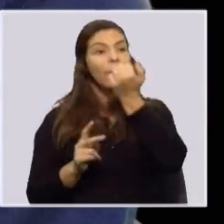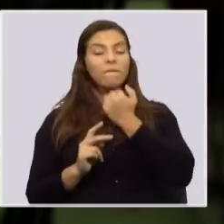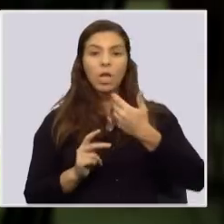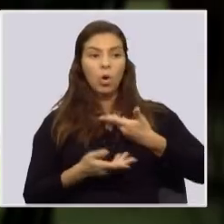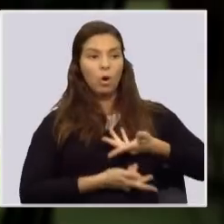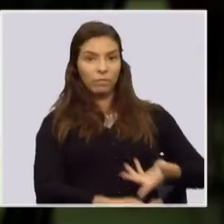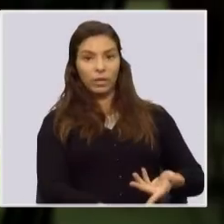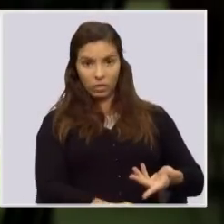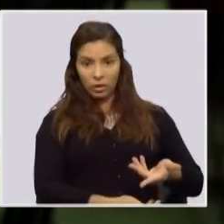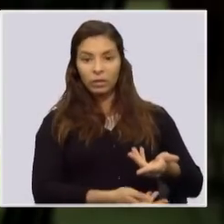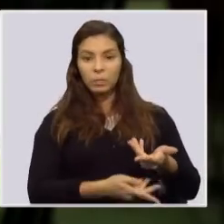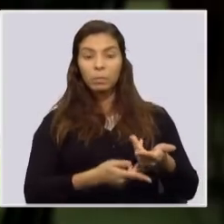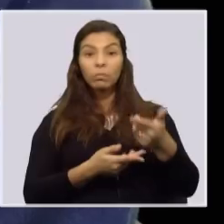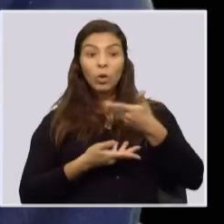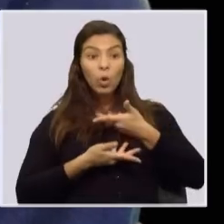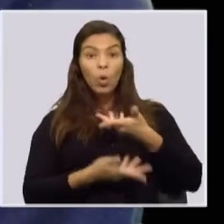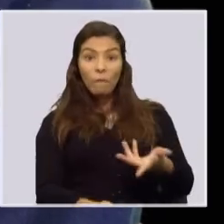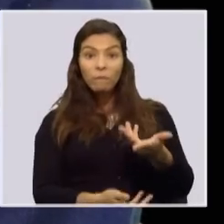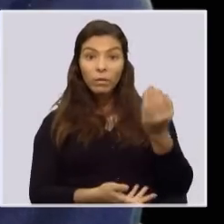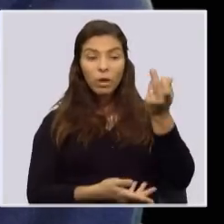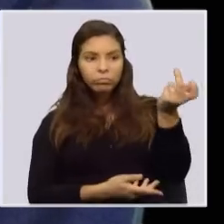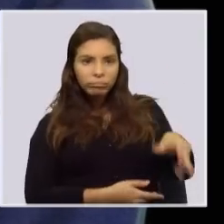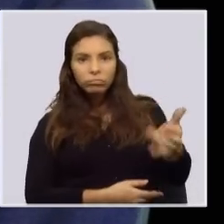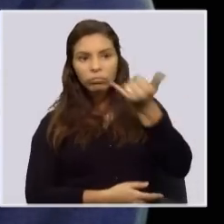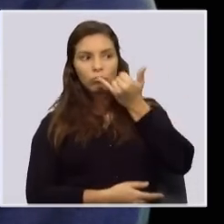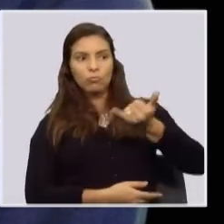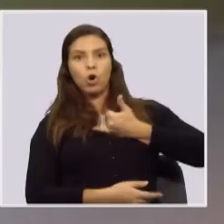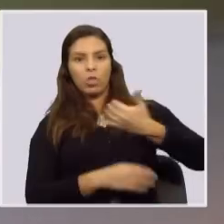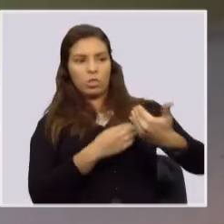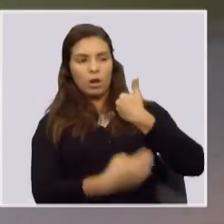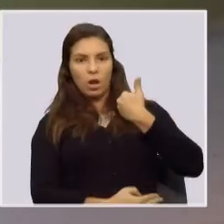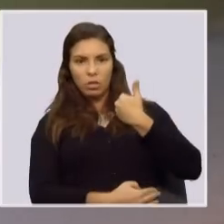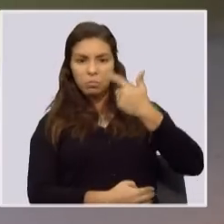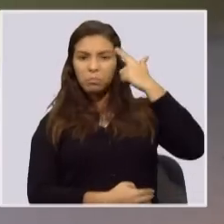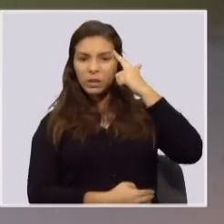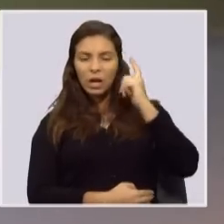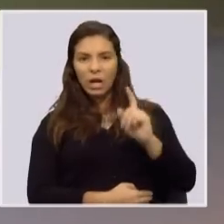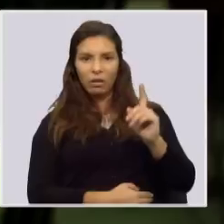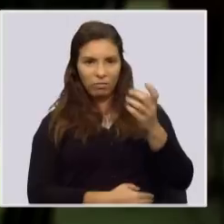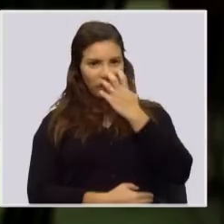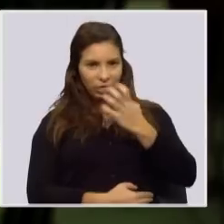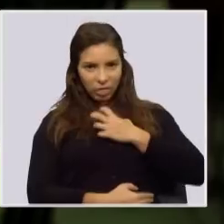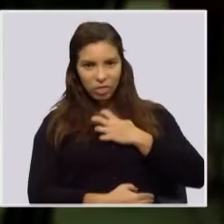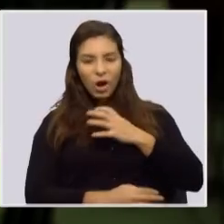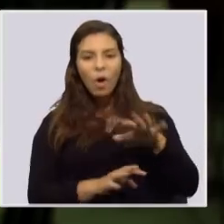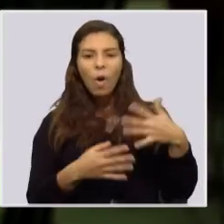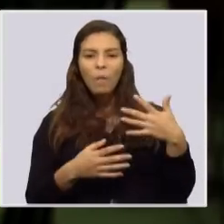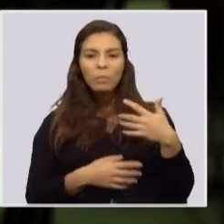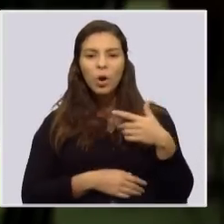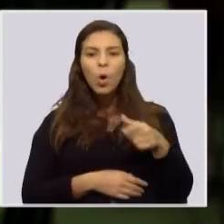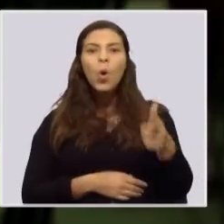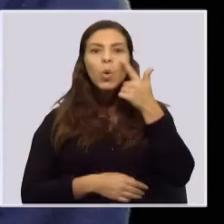deles, tive o gosto de ser um deles, e o convite surgiu assim, de forma direta. Em algum momento achavas que era alguém a pregar-te uma partida